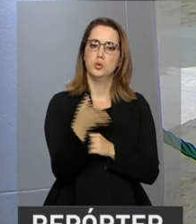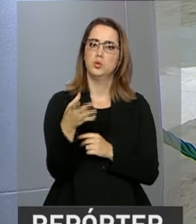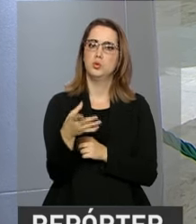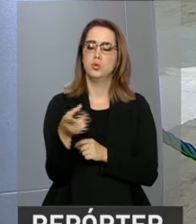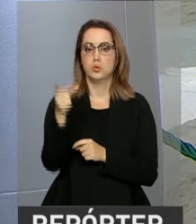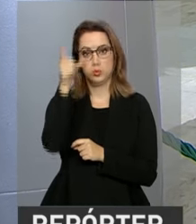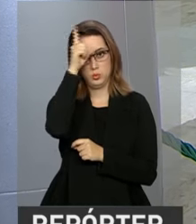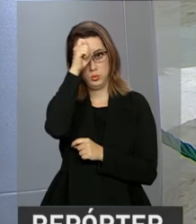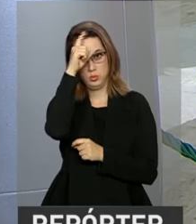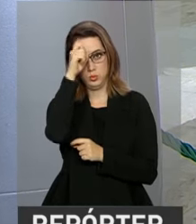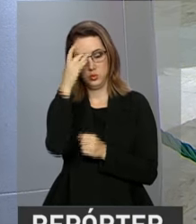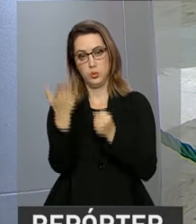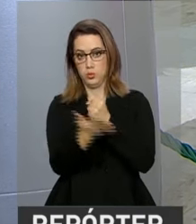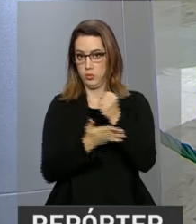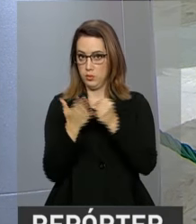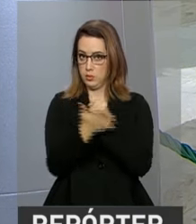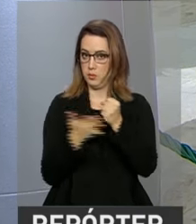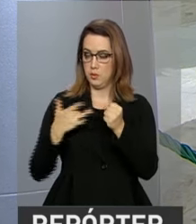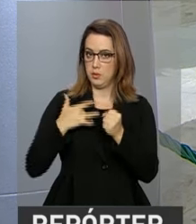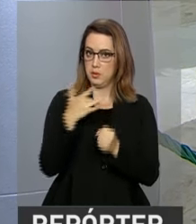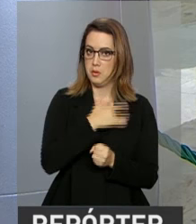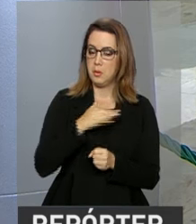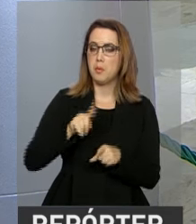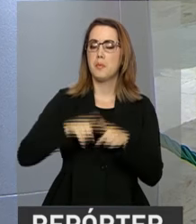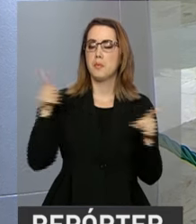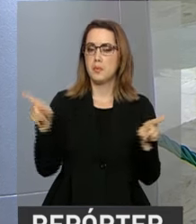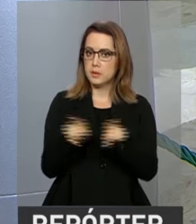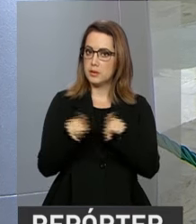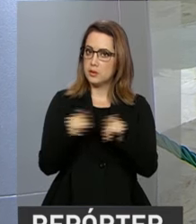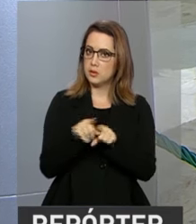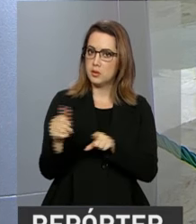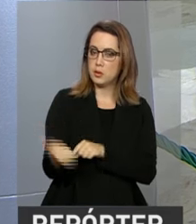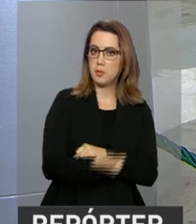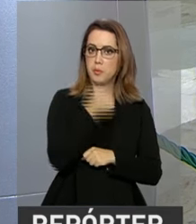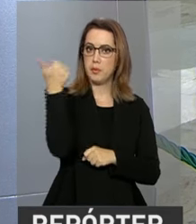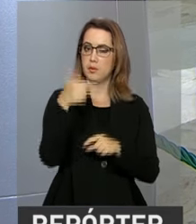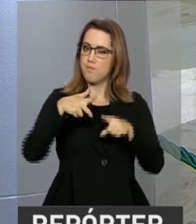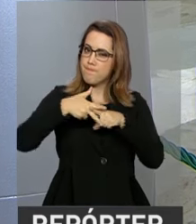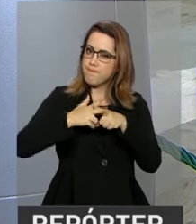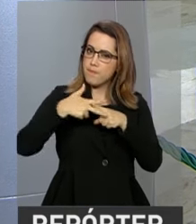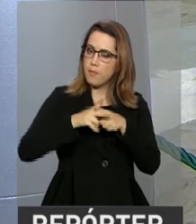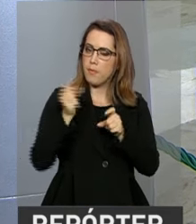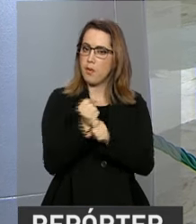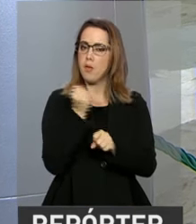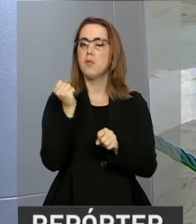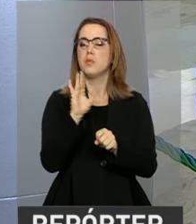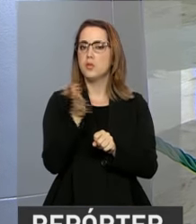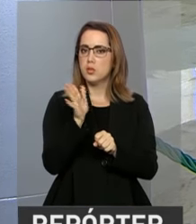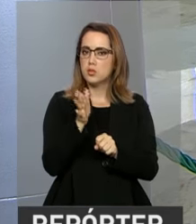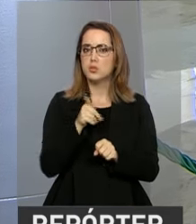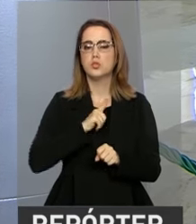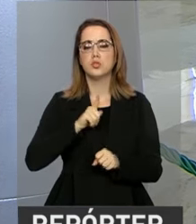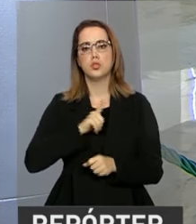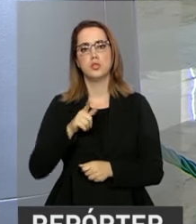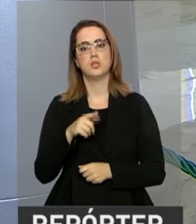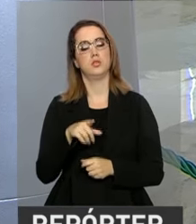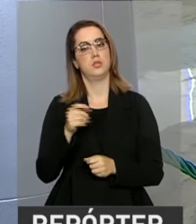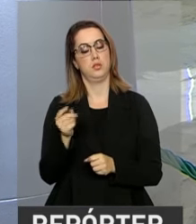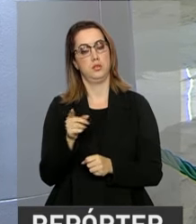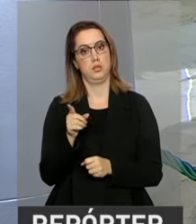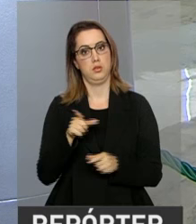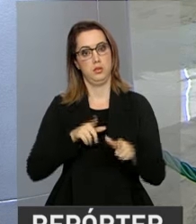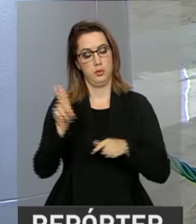melhorar as existentes esse esse programa ele faz parte da Estratégia do governo de fortalecer a atenção